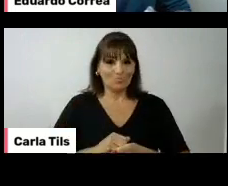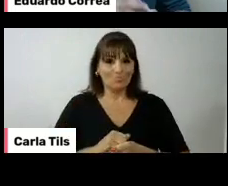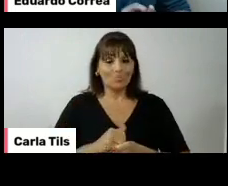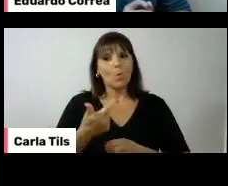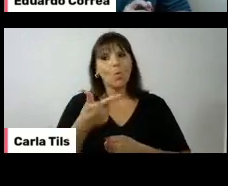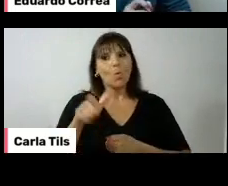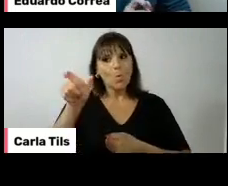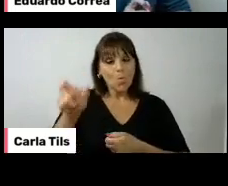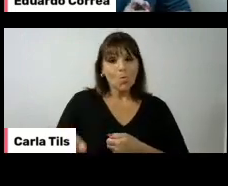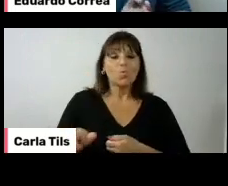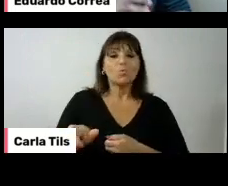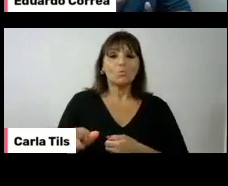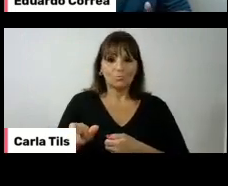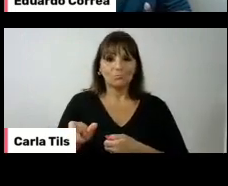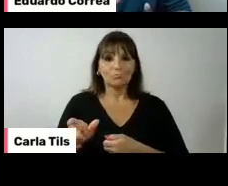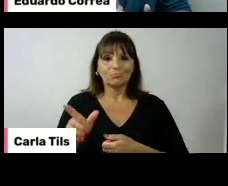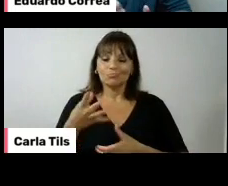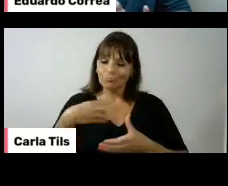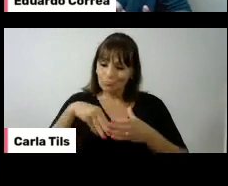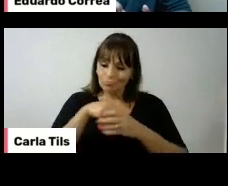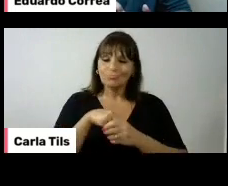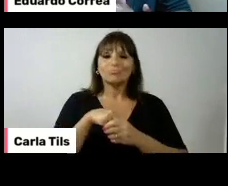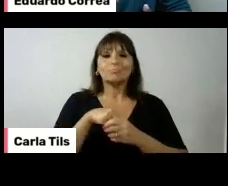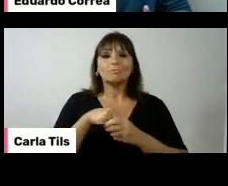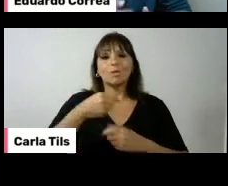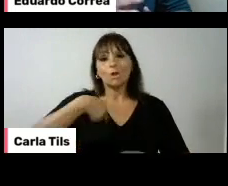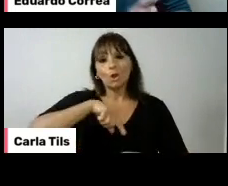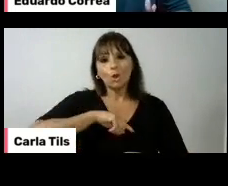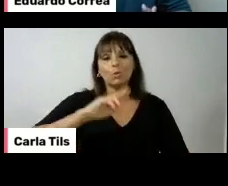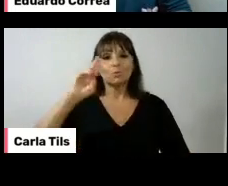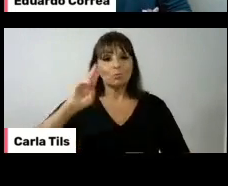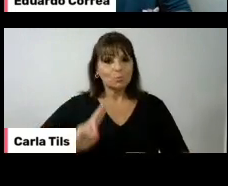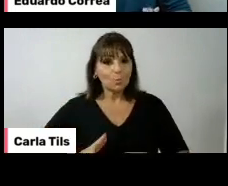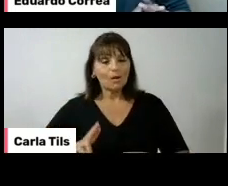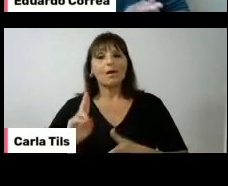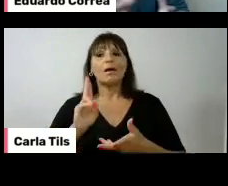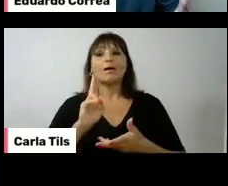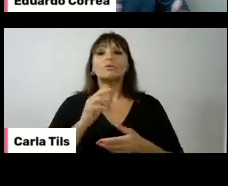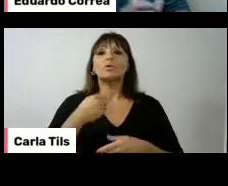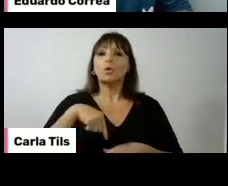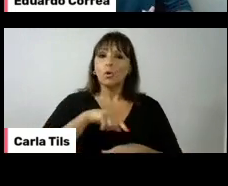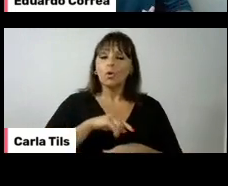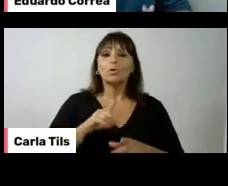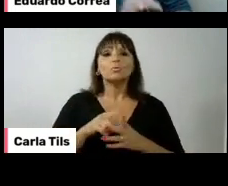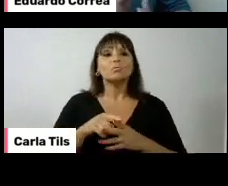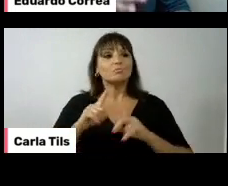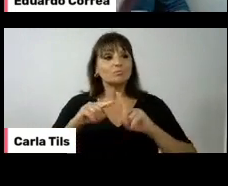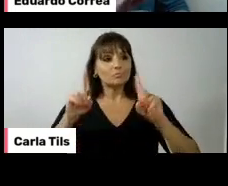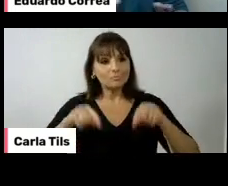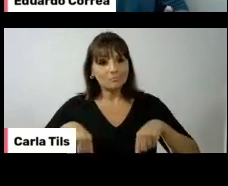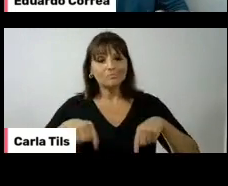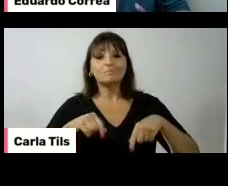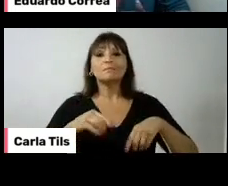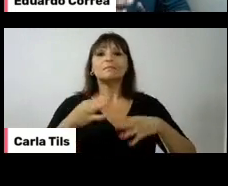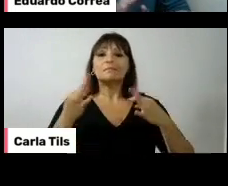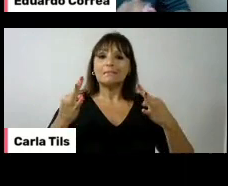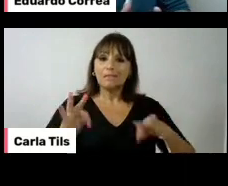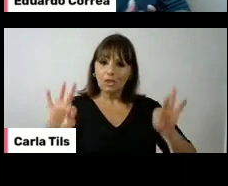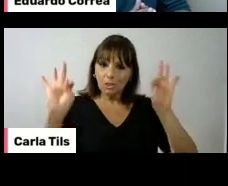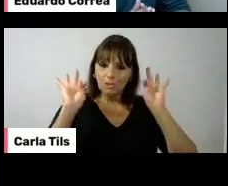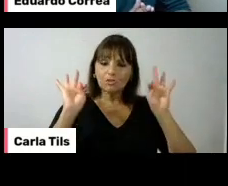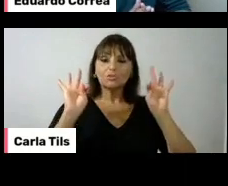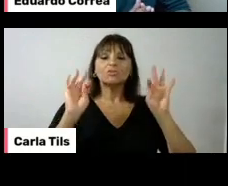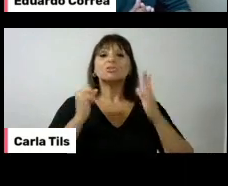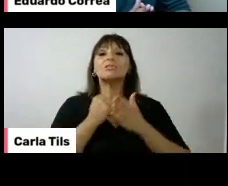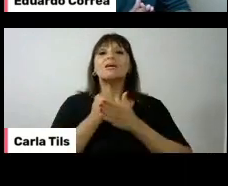parte integrante, o nosso usuário, os nossos colaboradores que utilizam tecnologia assistiva como parte integrante do desenvolvimento